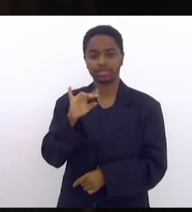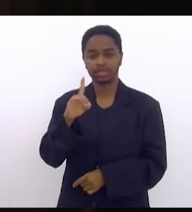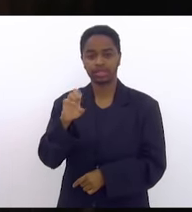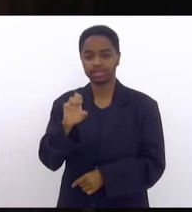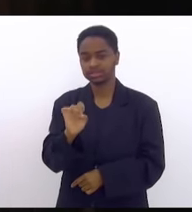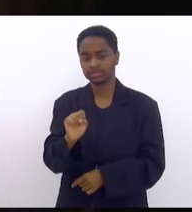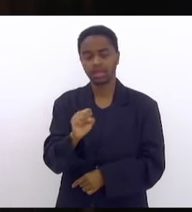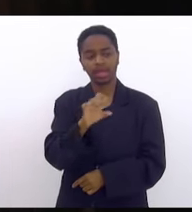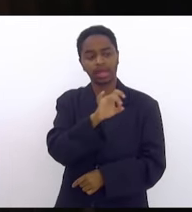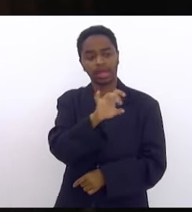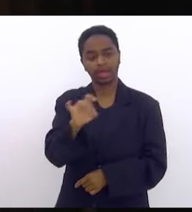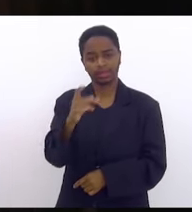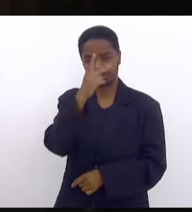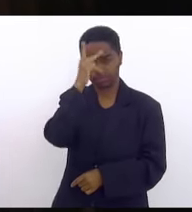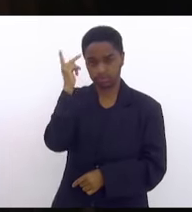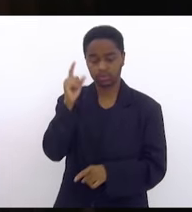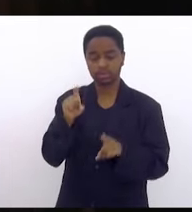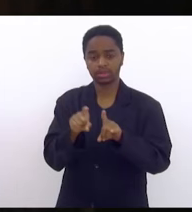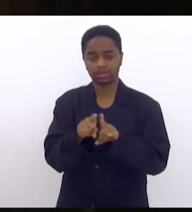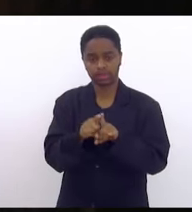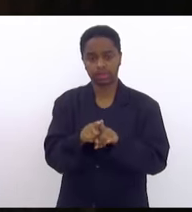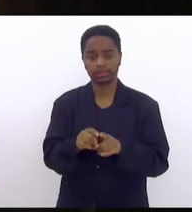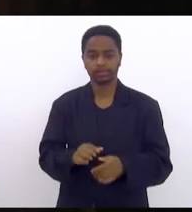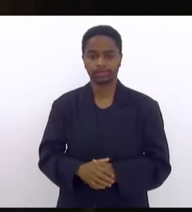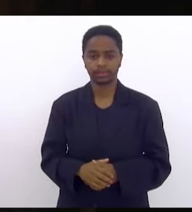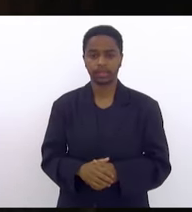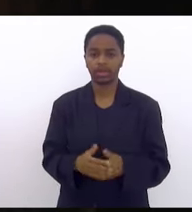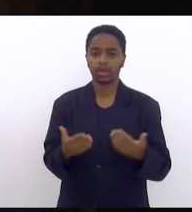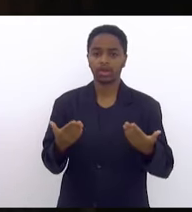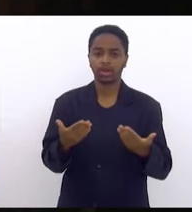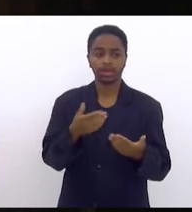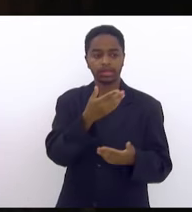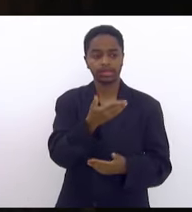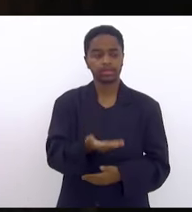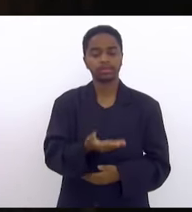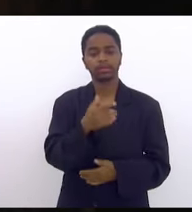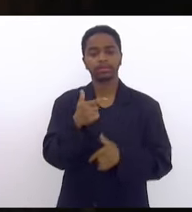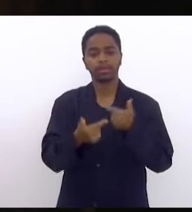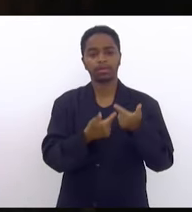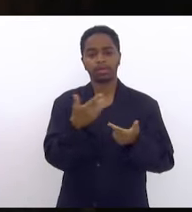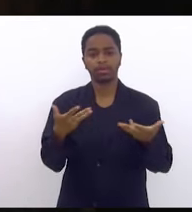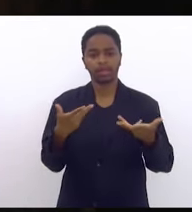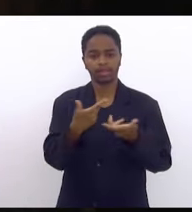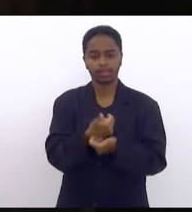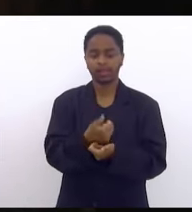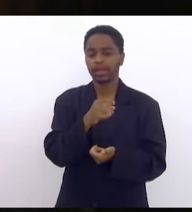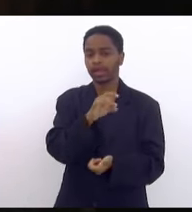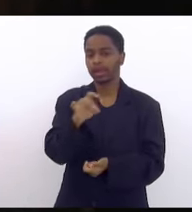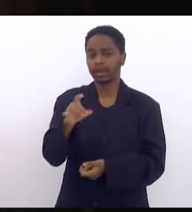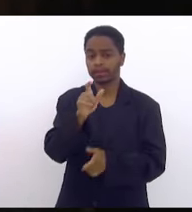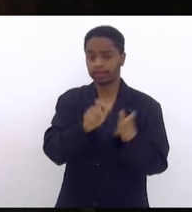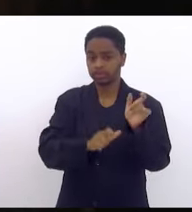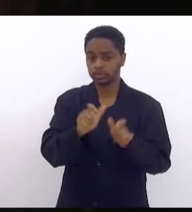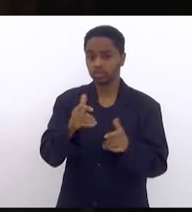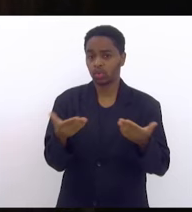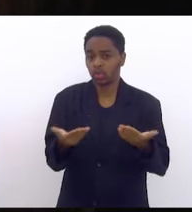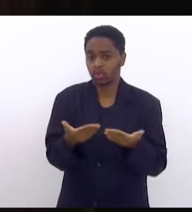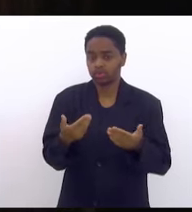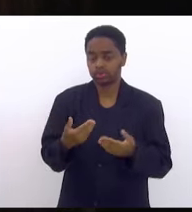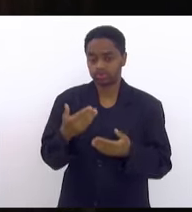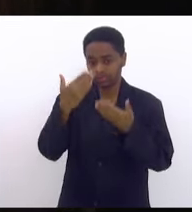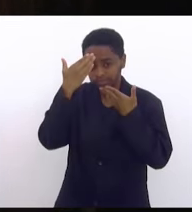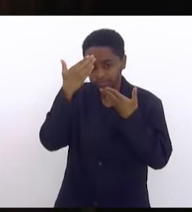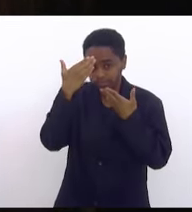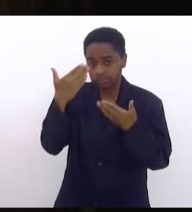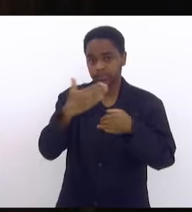Cecília, que foi também secretária da Assistência Social, hoje faz um trabalho também brilhante na Fundação, doutora Gabi, doutor Davi, todos vocês, muito